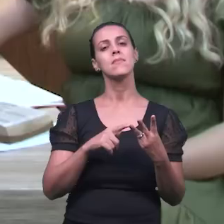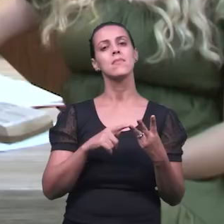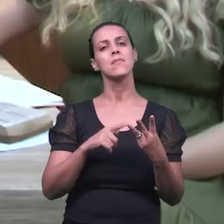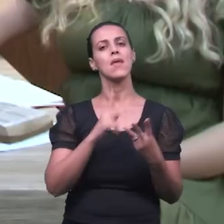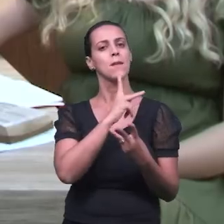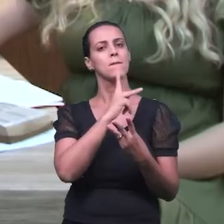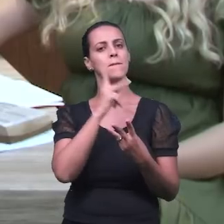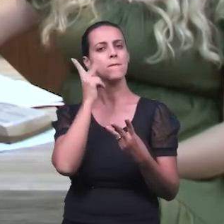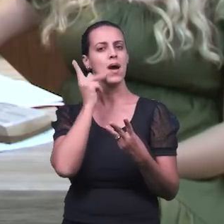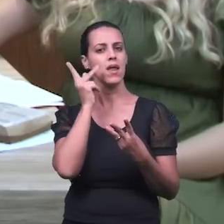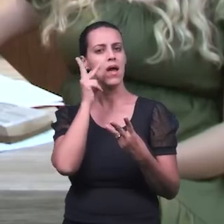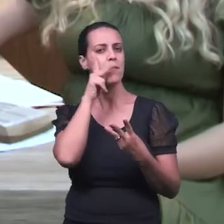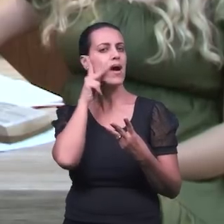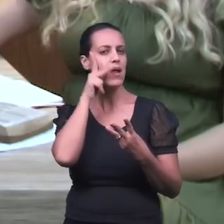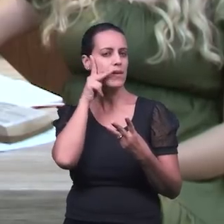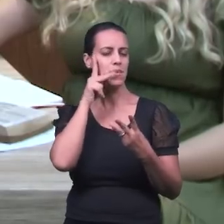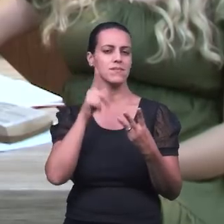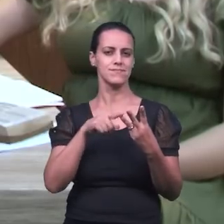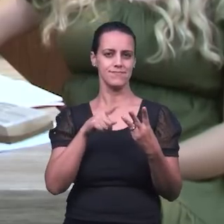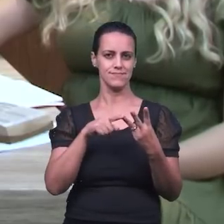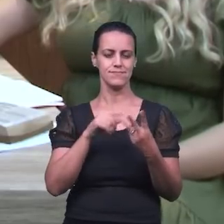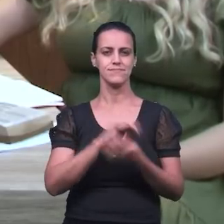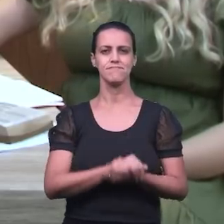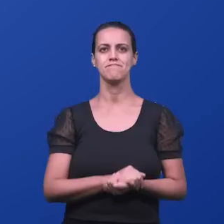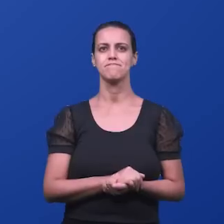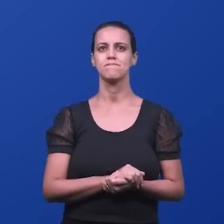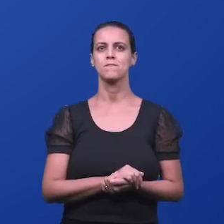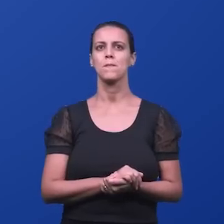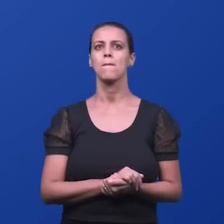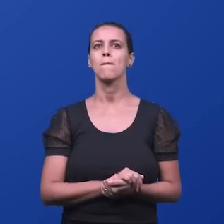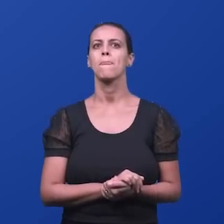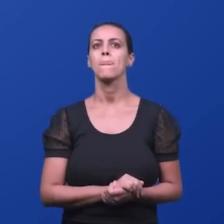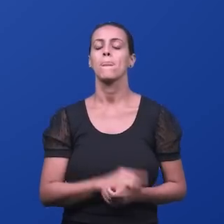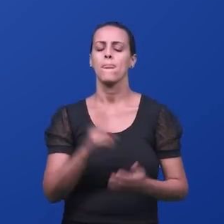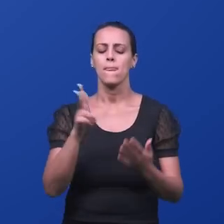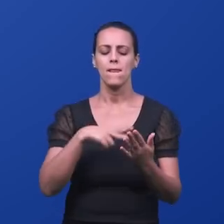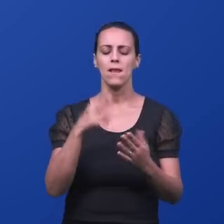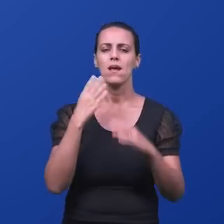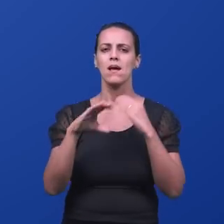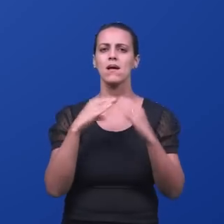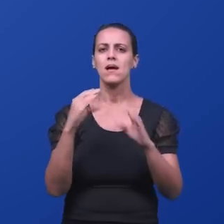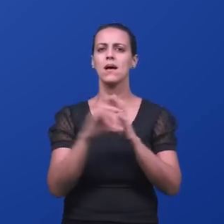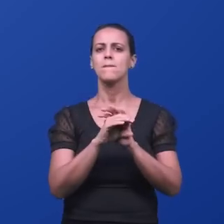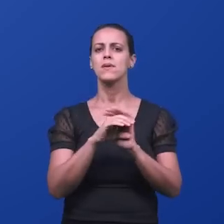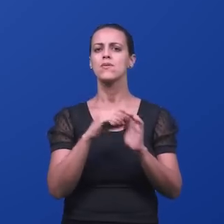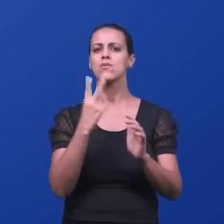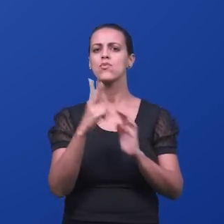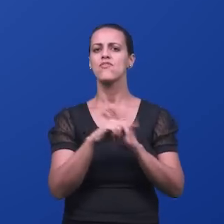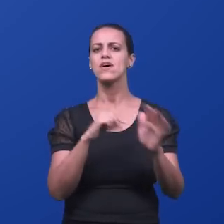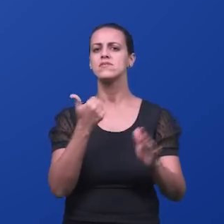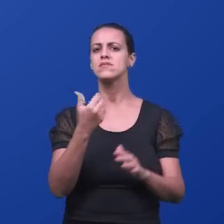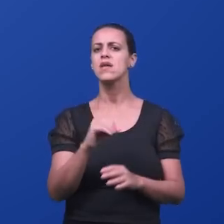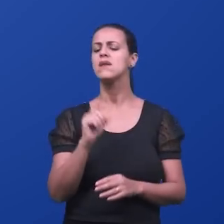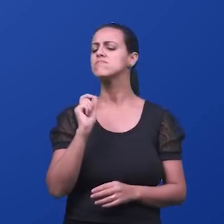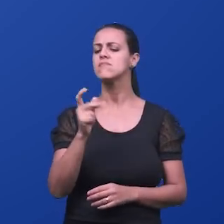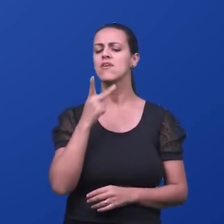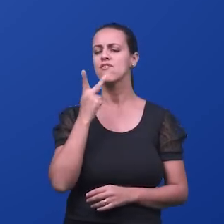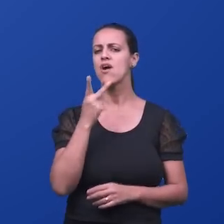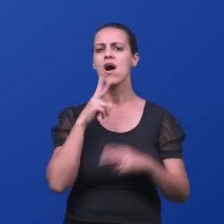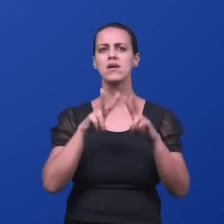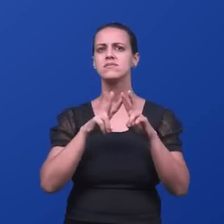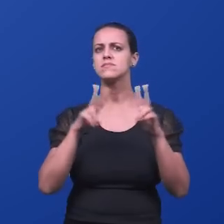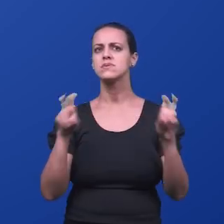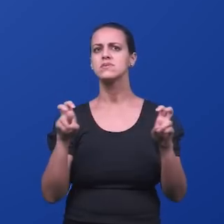Pessoa, na Paraíba. Vamos assistir com atenção. Lendo Cantares, capítulo 2, verso 10, quem está falando nas